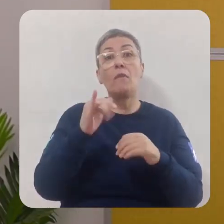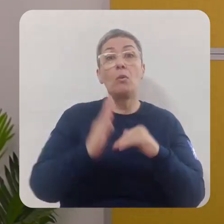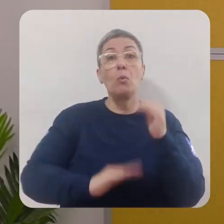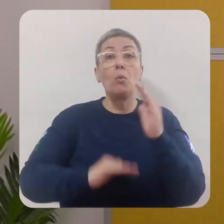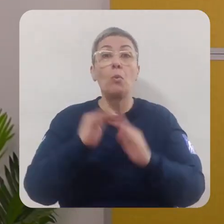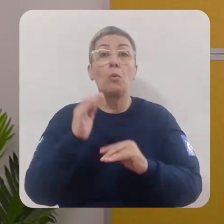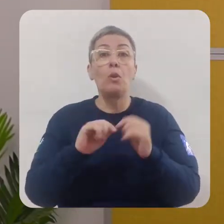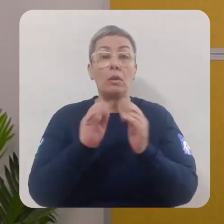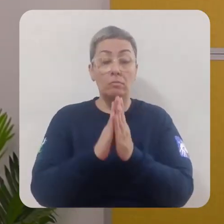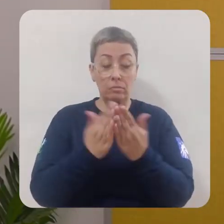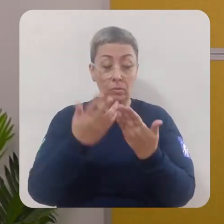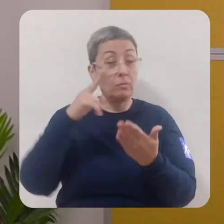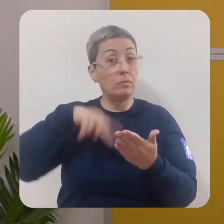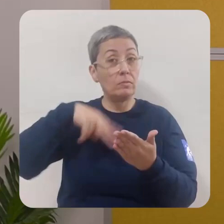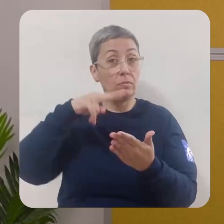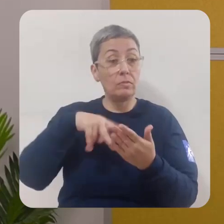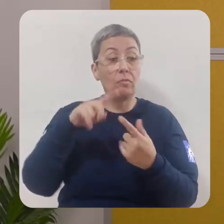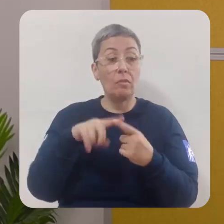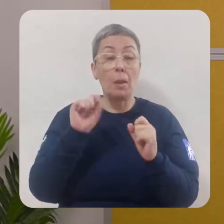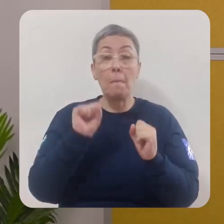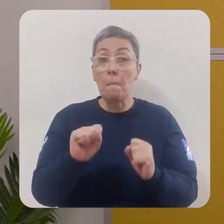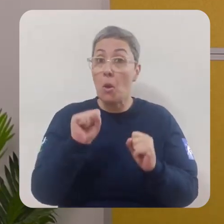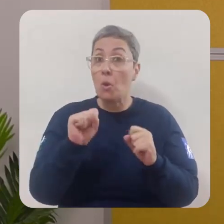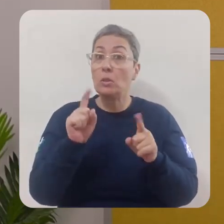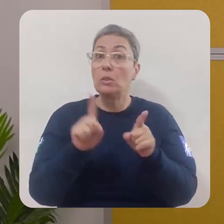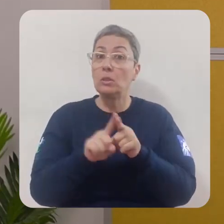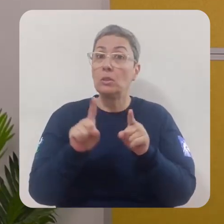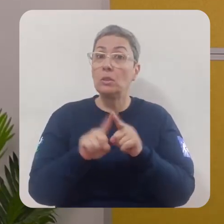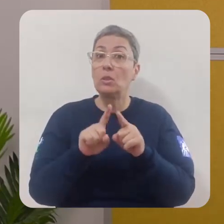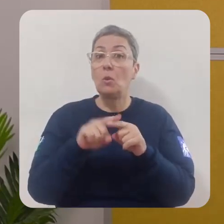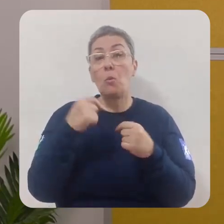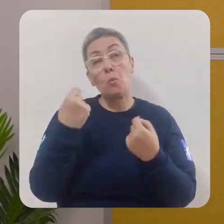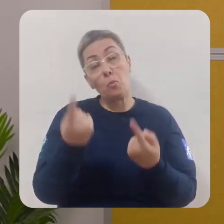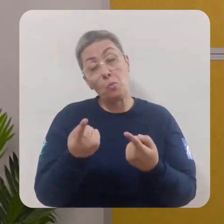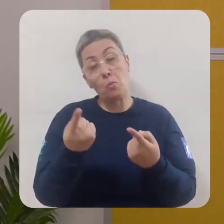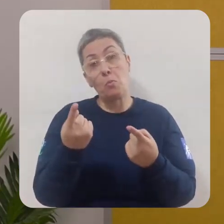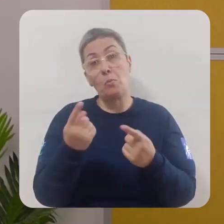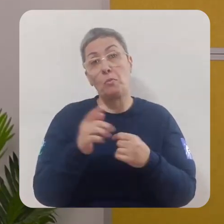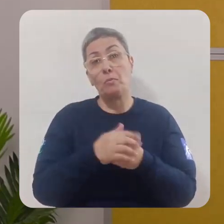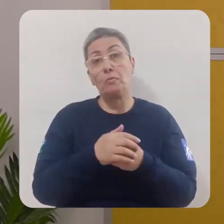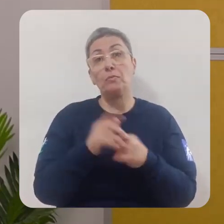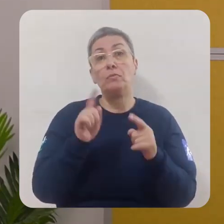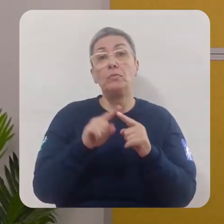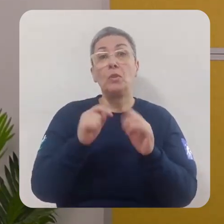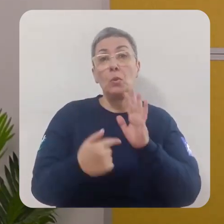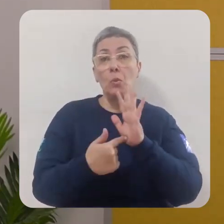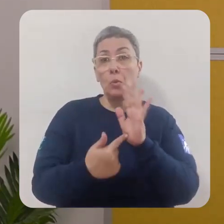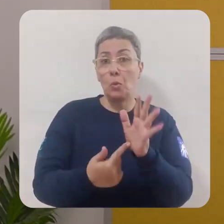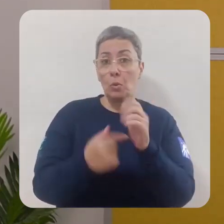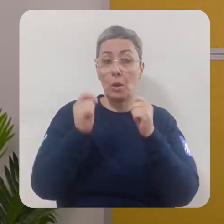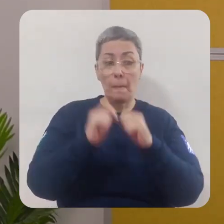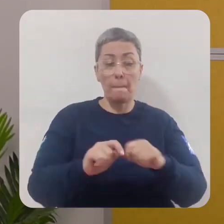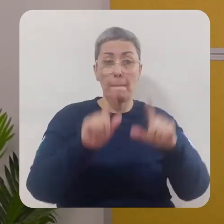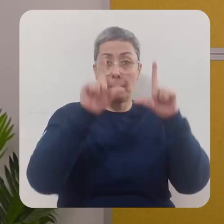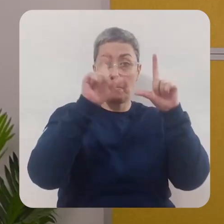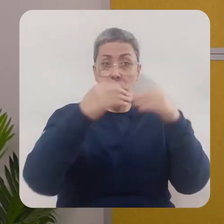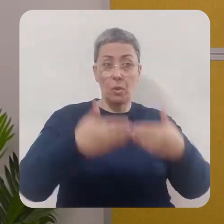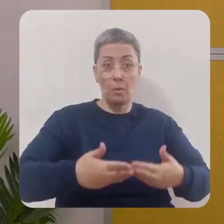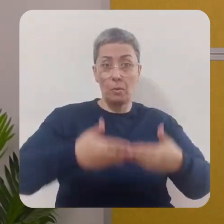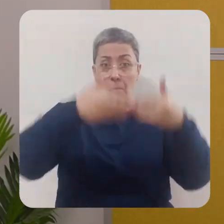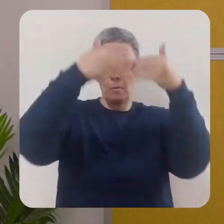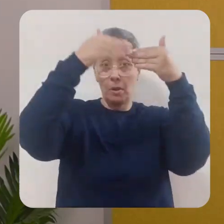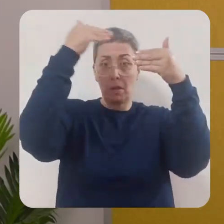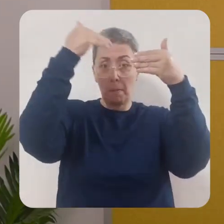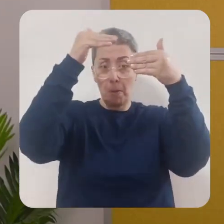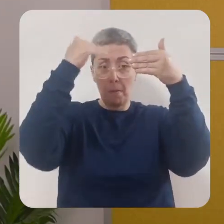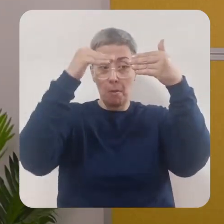vamos realizar uma leitura. Isso pode estar, né, tanto colocado na parede,